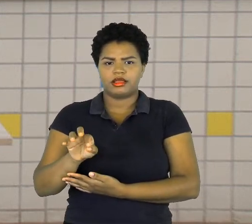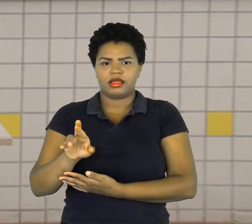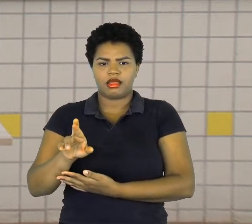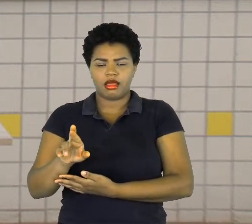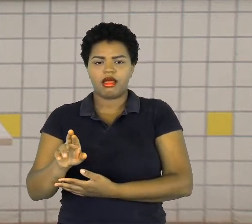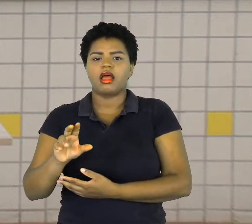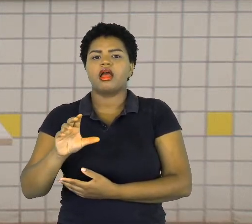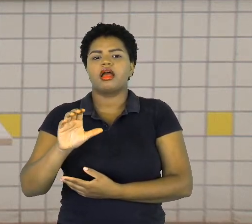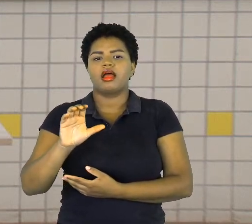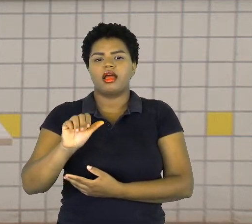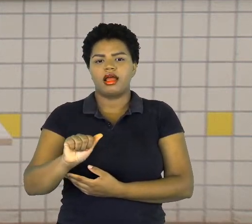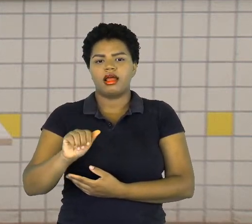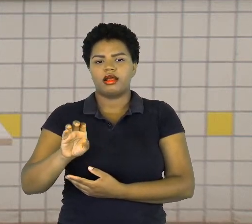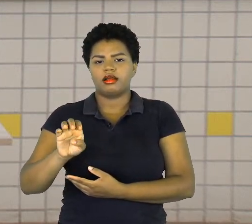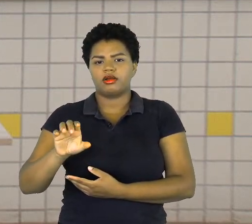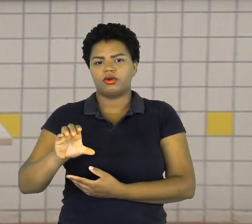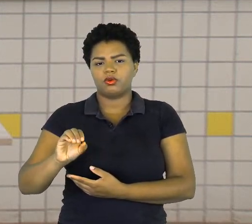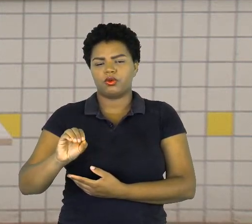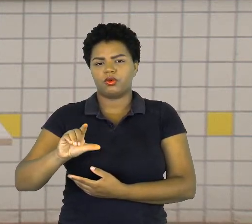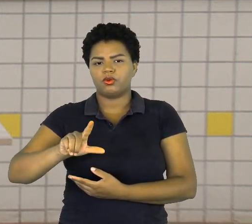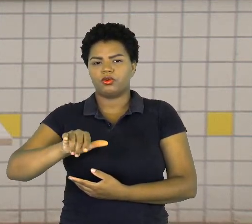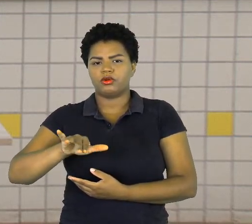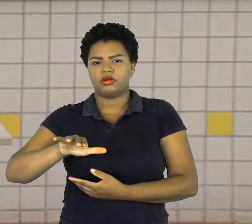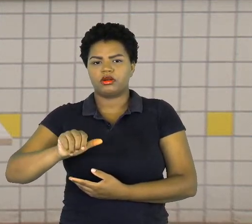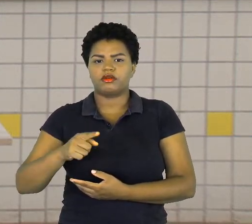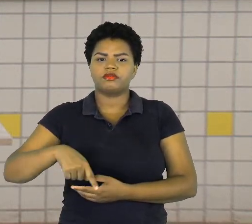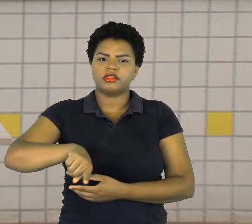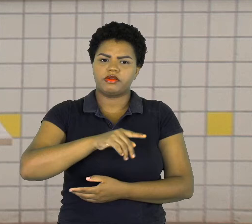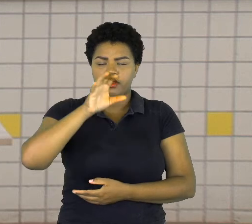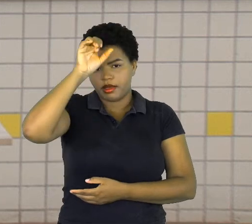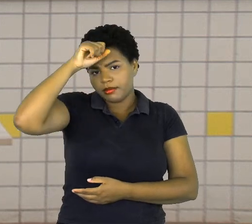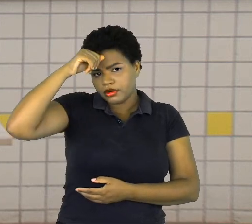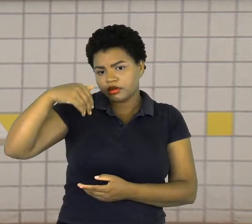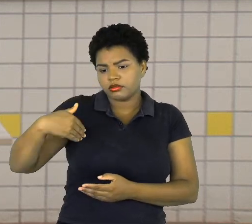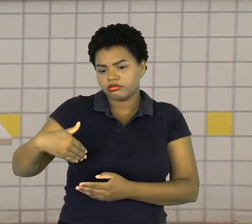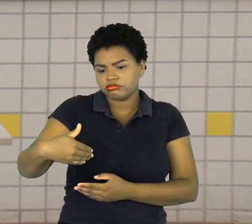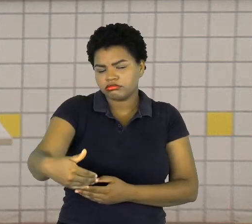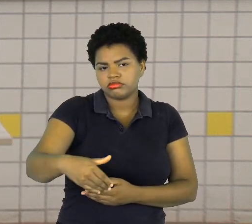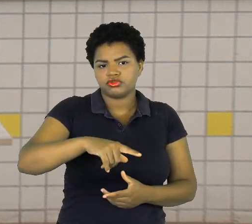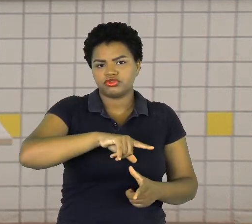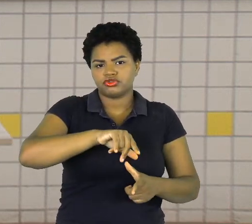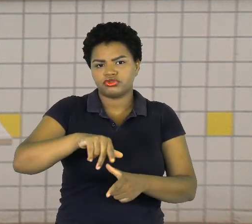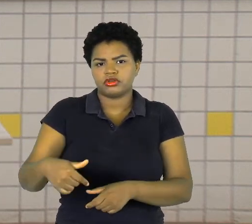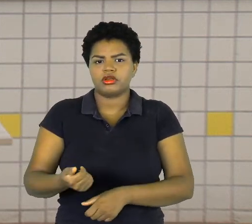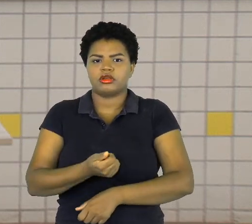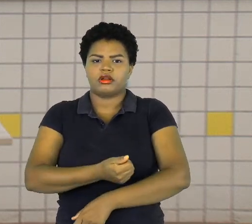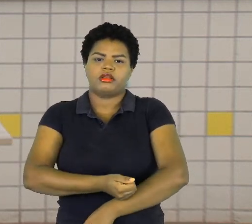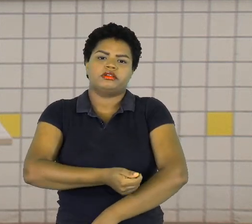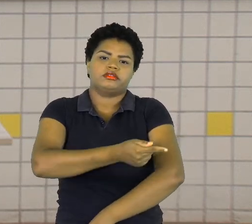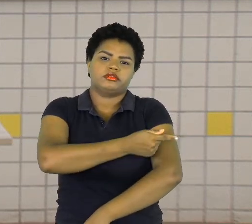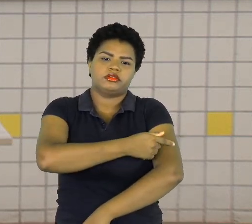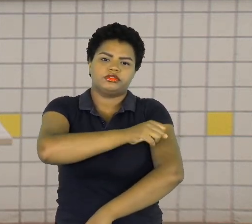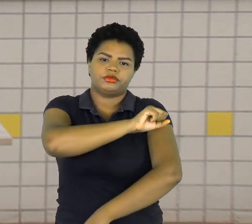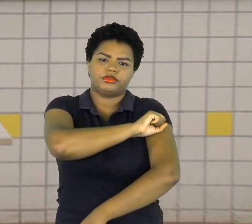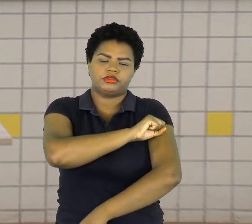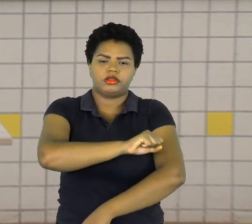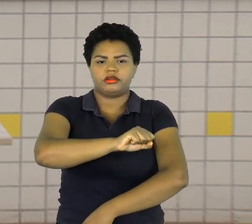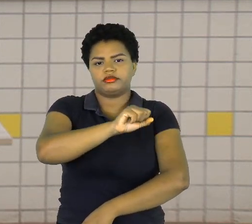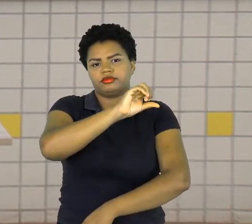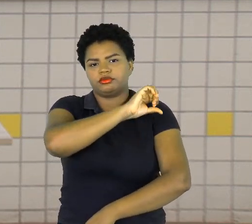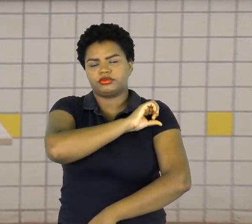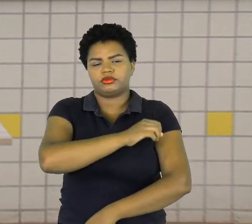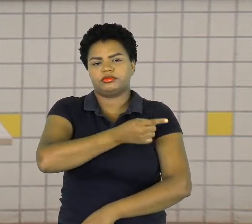eólica. E vocês vão estar aprendendo isso à medida que vocês estiverem estudando geografia, no 7º, no 8º, no 9º, no 1º, no 2º, 3º, no ensino